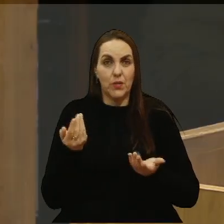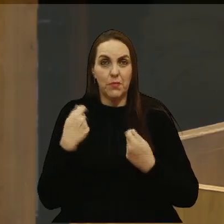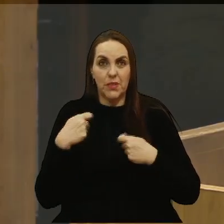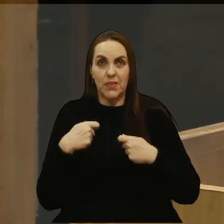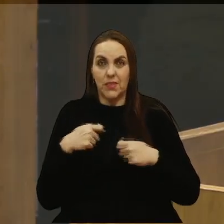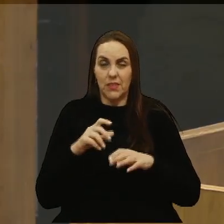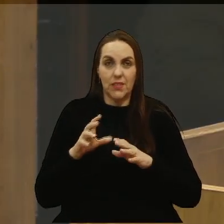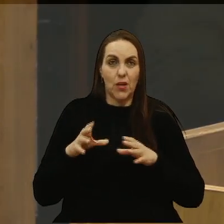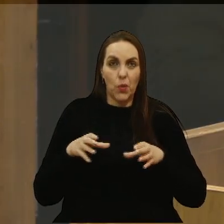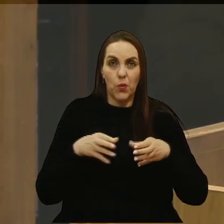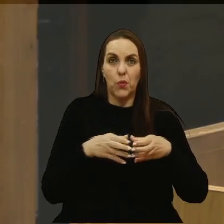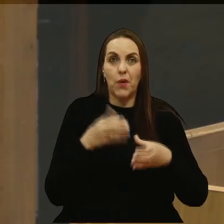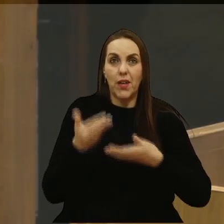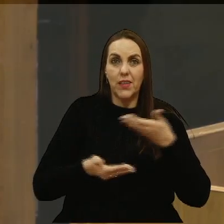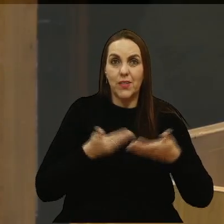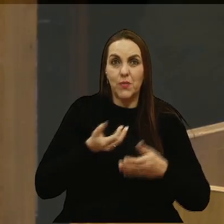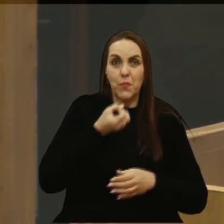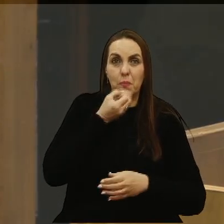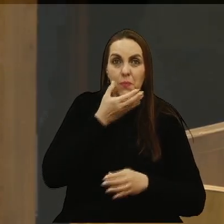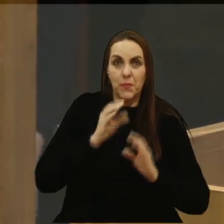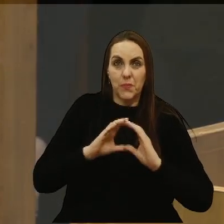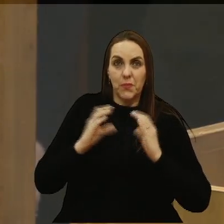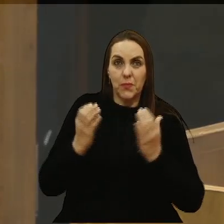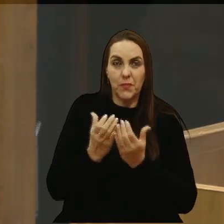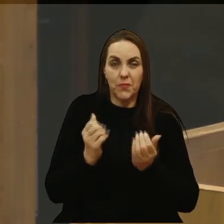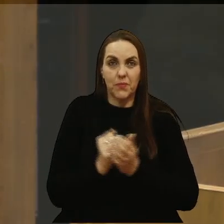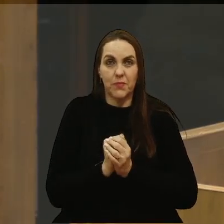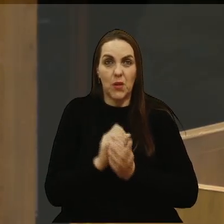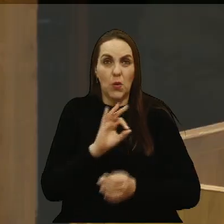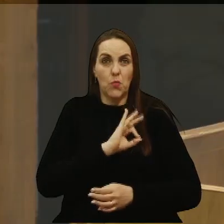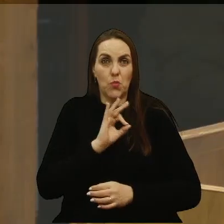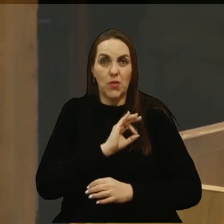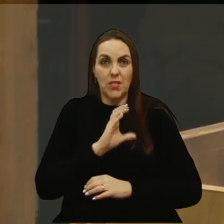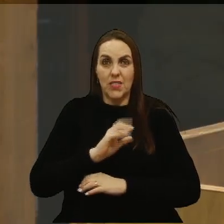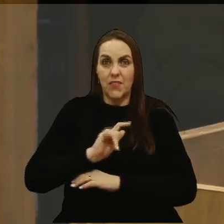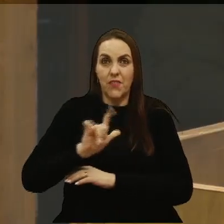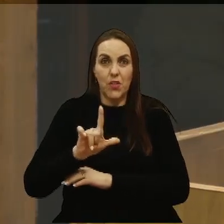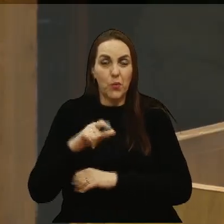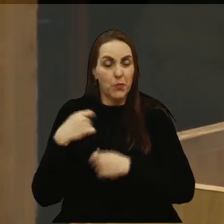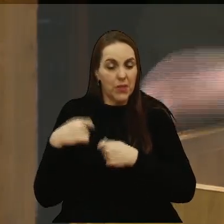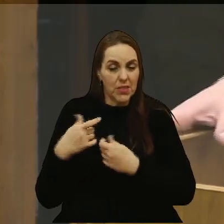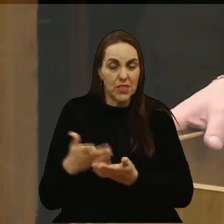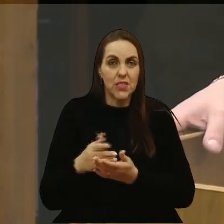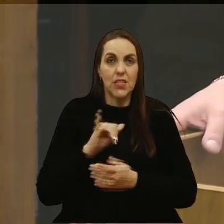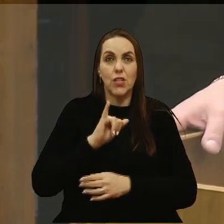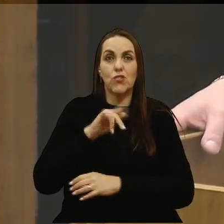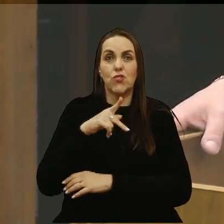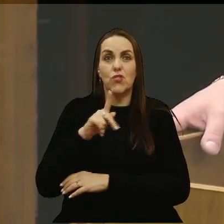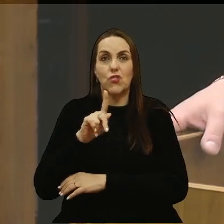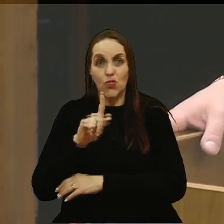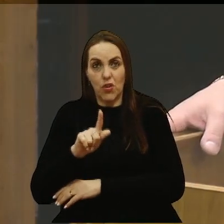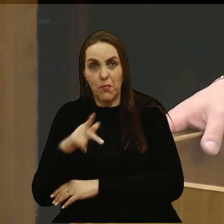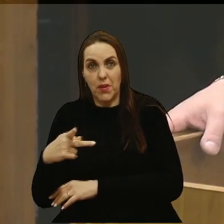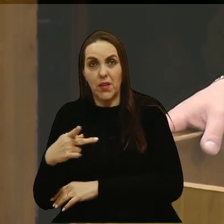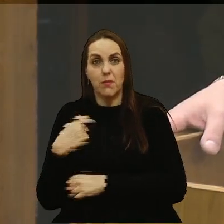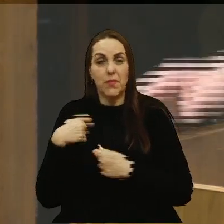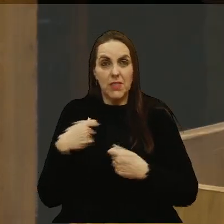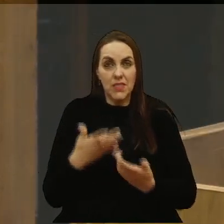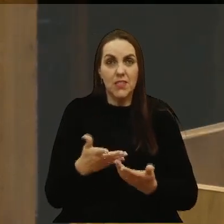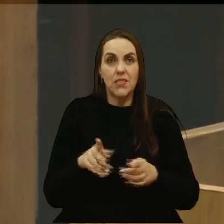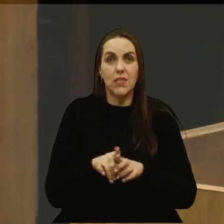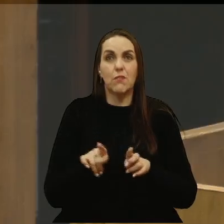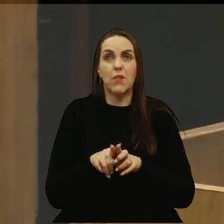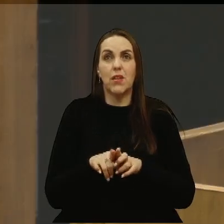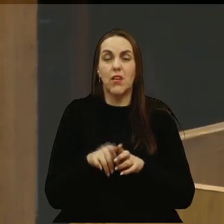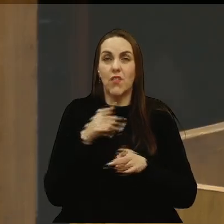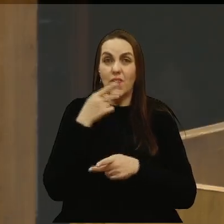efetivo para atender bem a comunidade. A Polícia Civil precisa de efetivo. O IGP precisa de efetivo. E eu estou